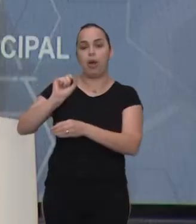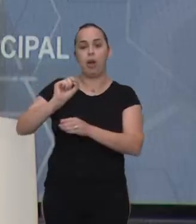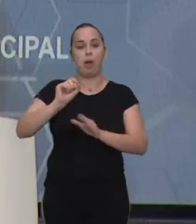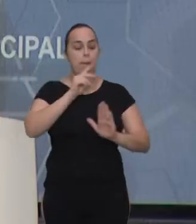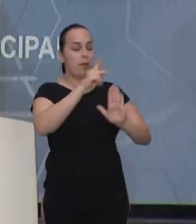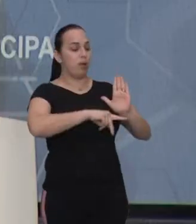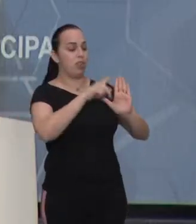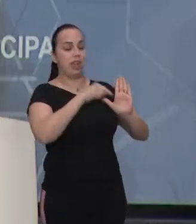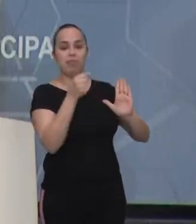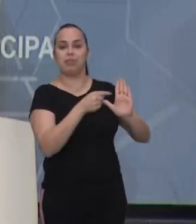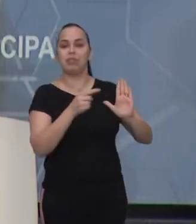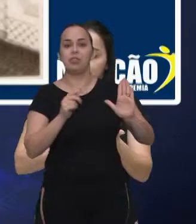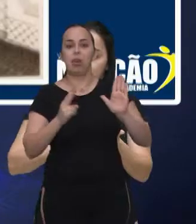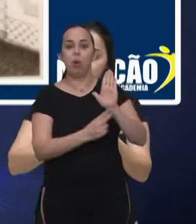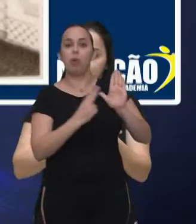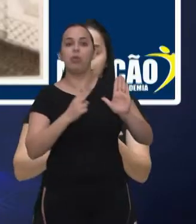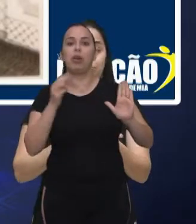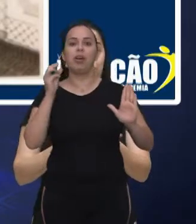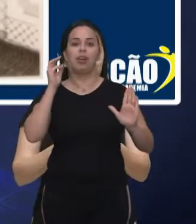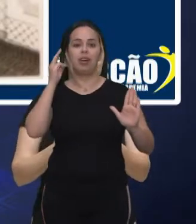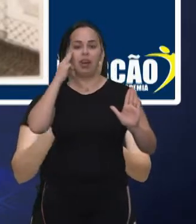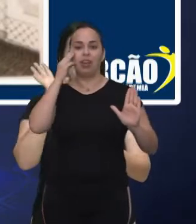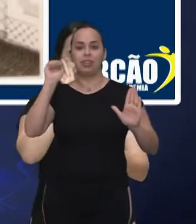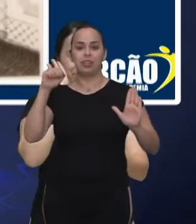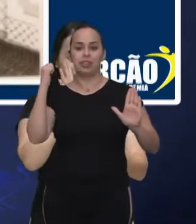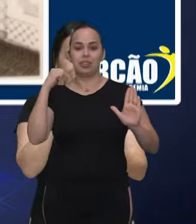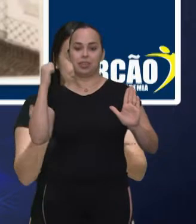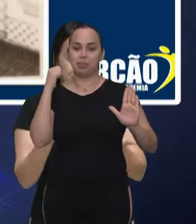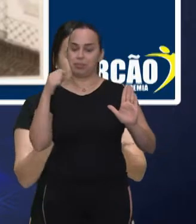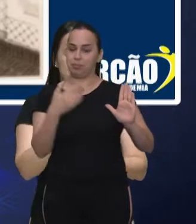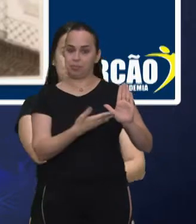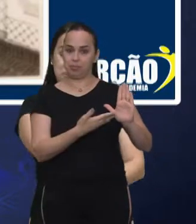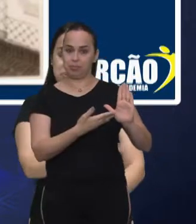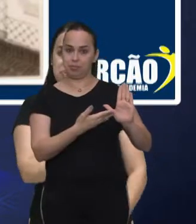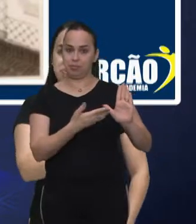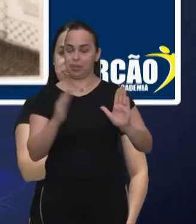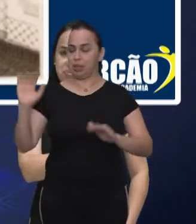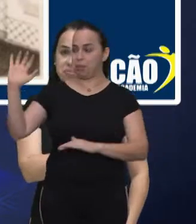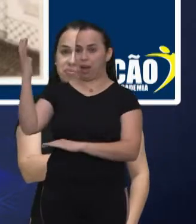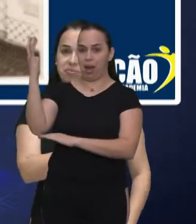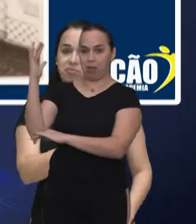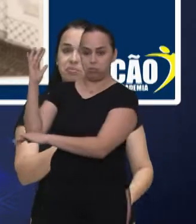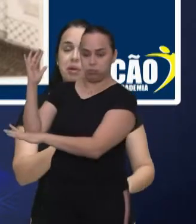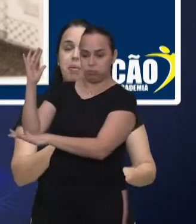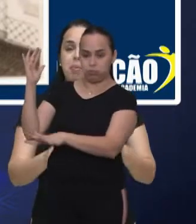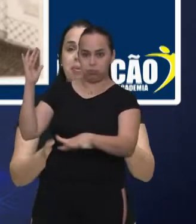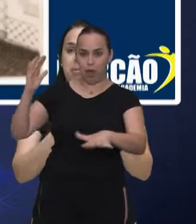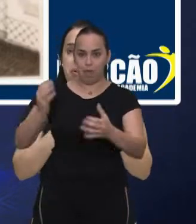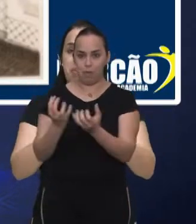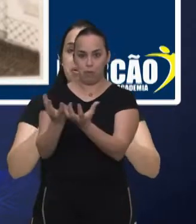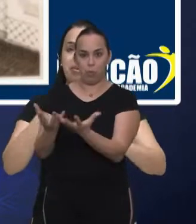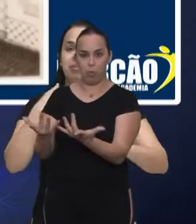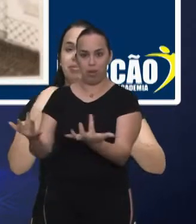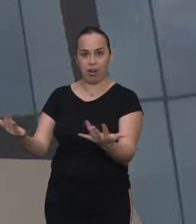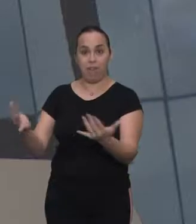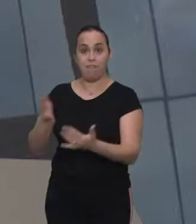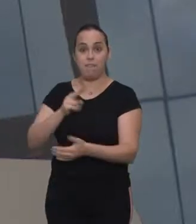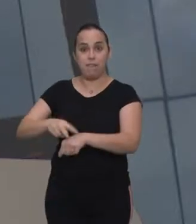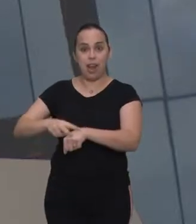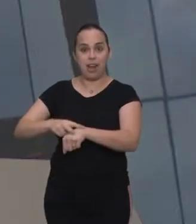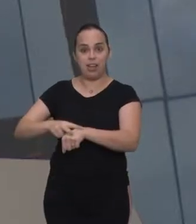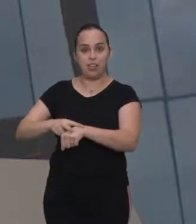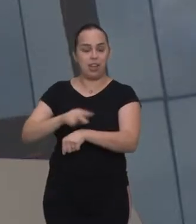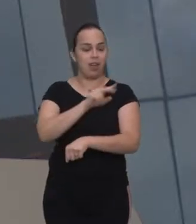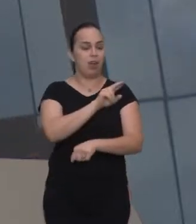projeto do vereador Marcão da academia que dá o nome de Sebastião Frederico de Lacerda a uma área verde no Parque Nova Esperança